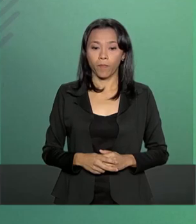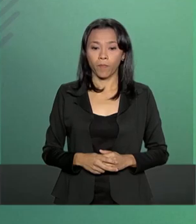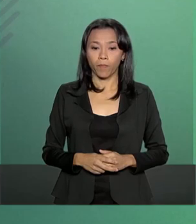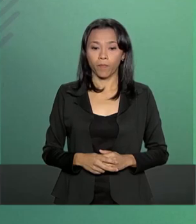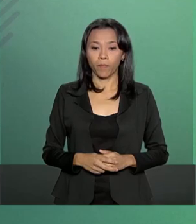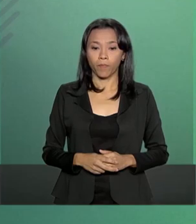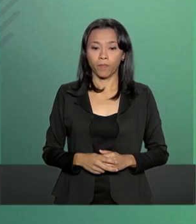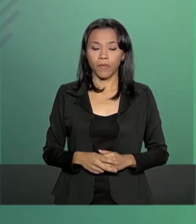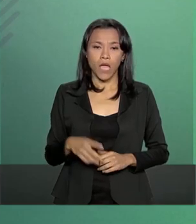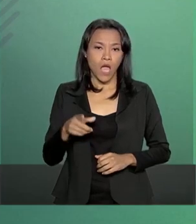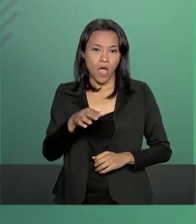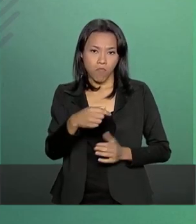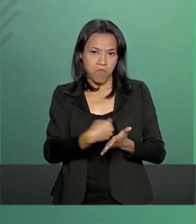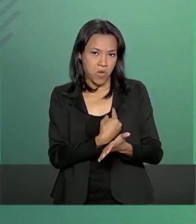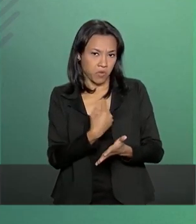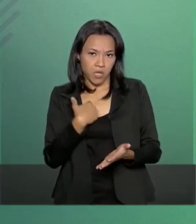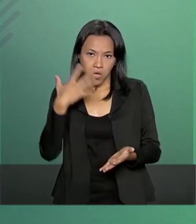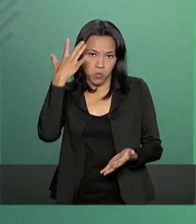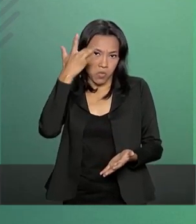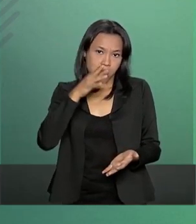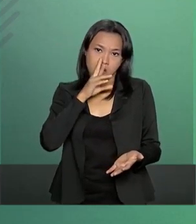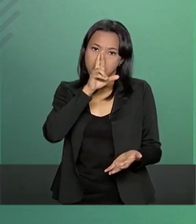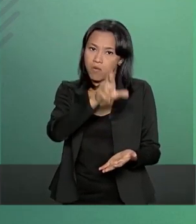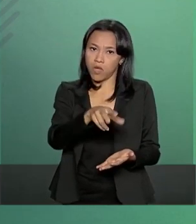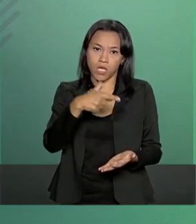Eu não tenho esse dado ainda. Não tenho esse dado.